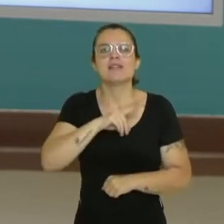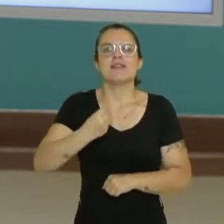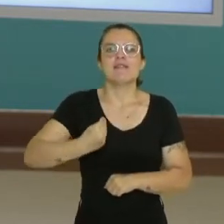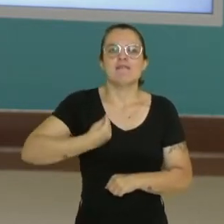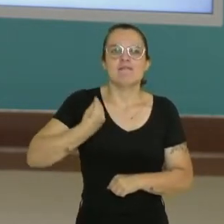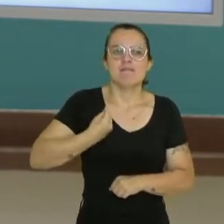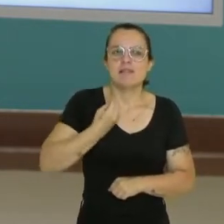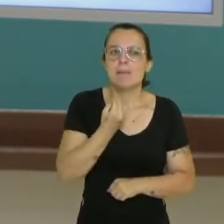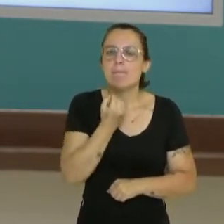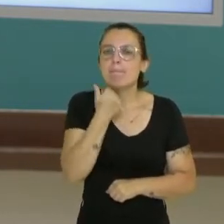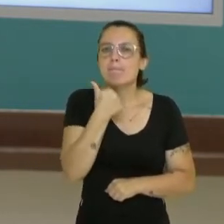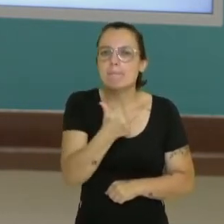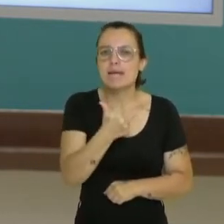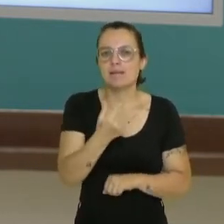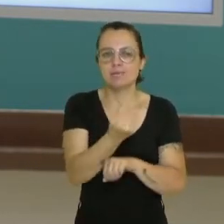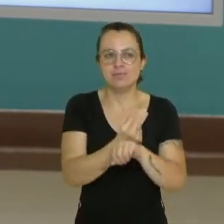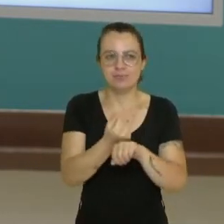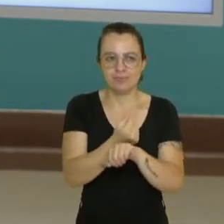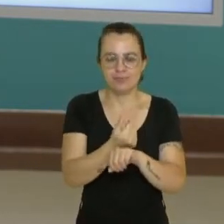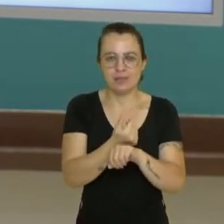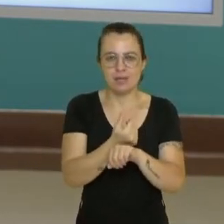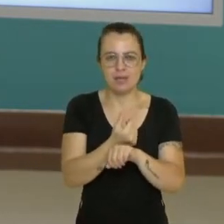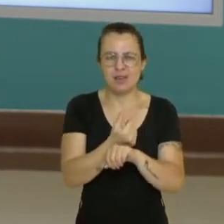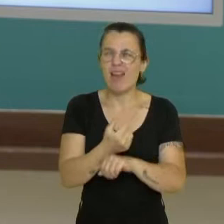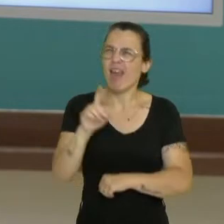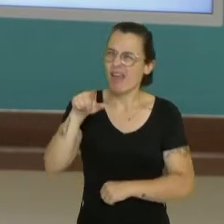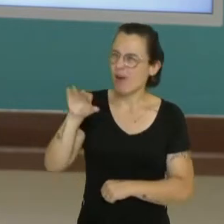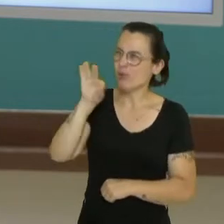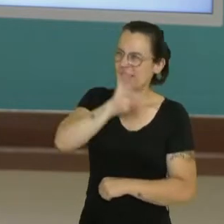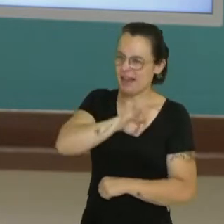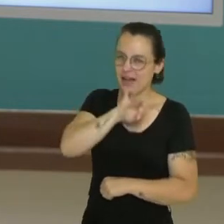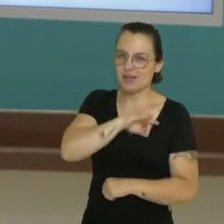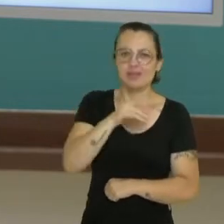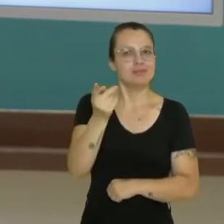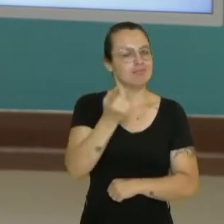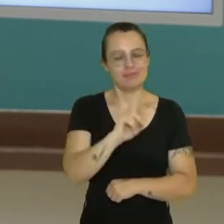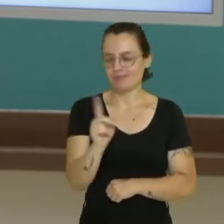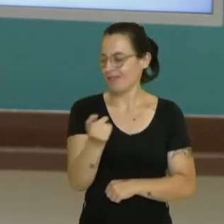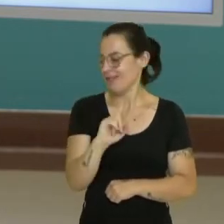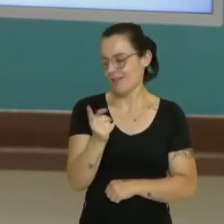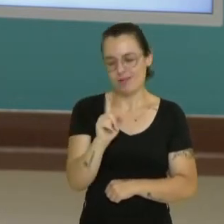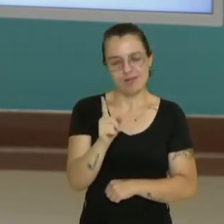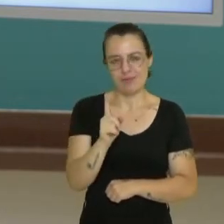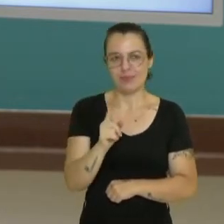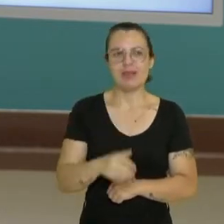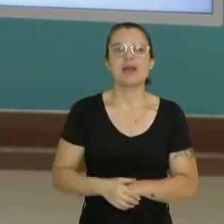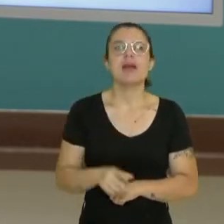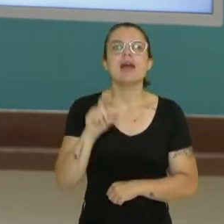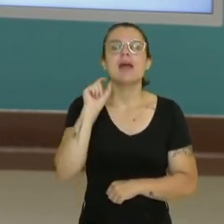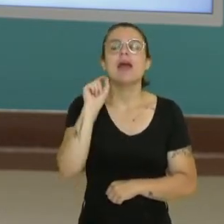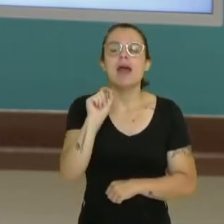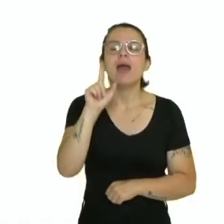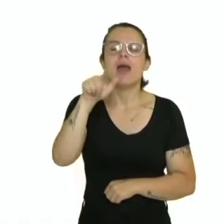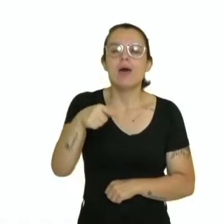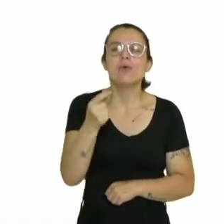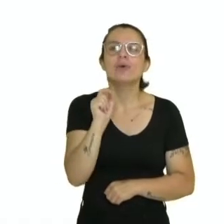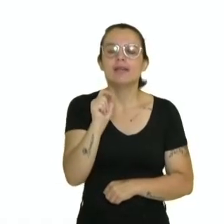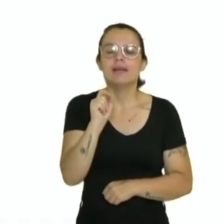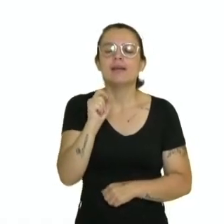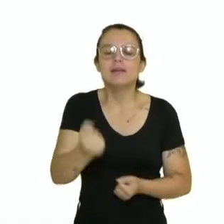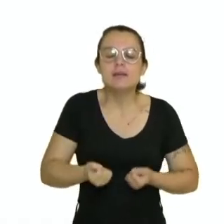que vai determinar o nível financeiro que você vai estar, e sim como você gasta. Continuando o raciocínio, em